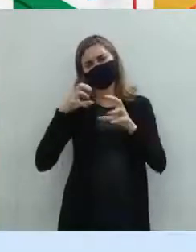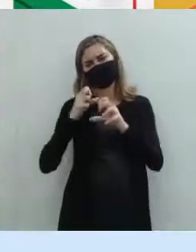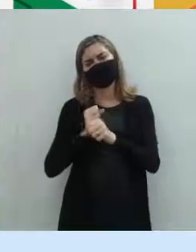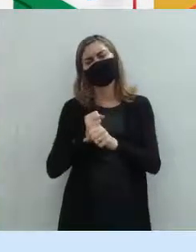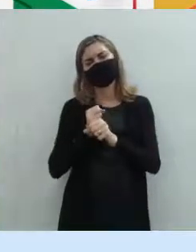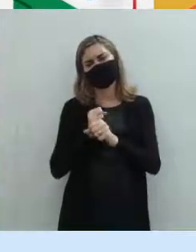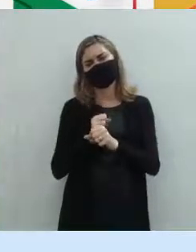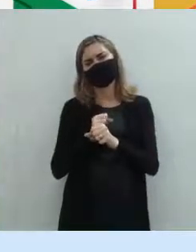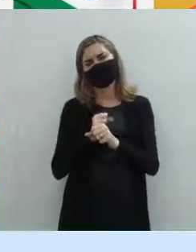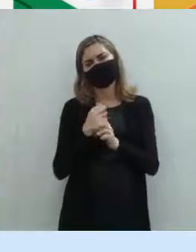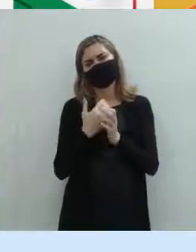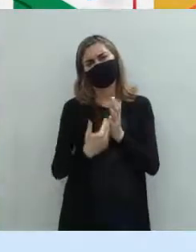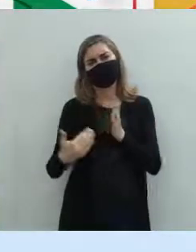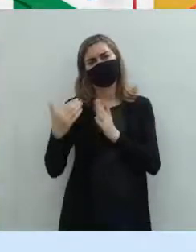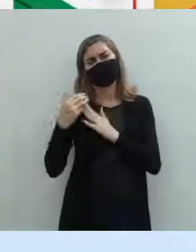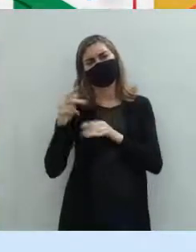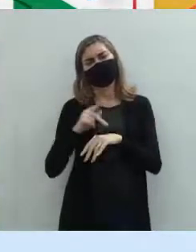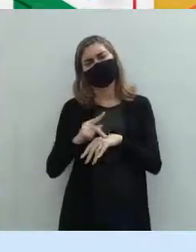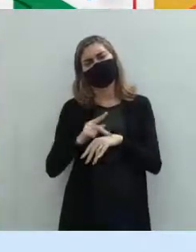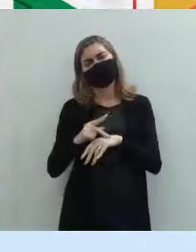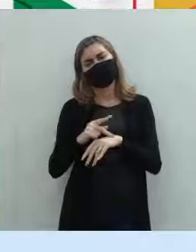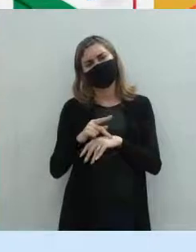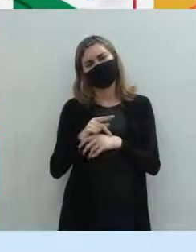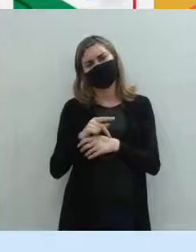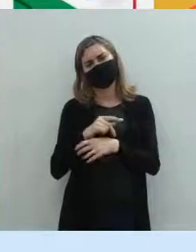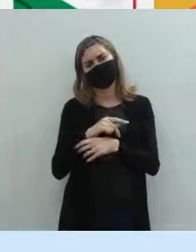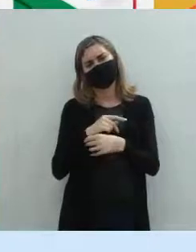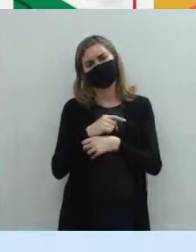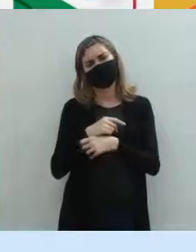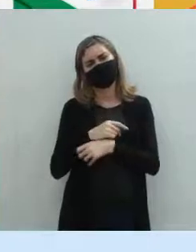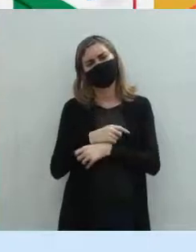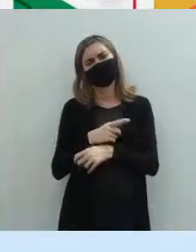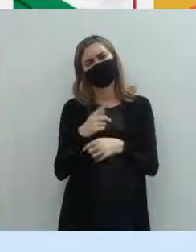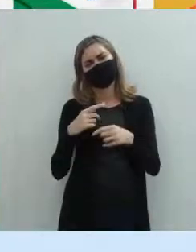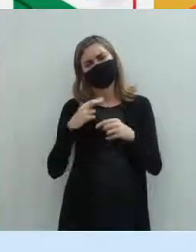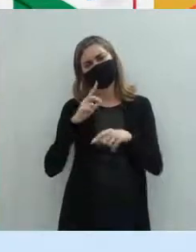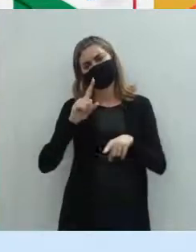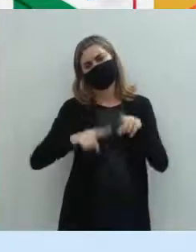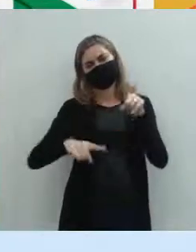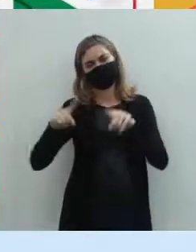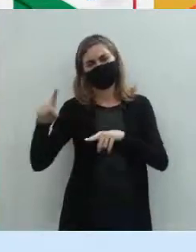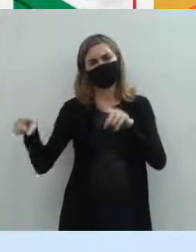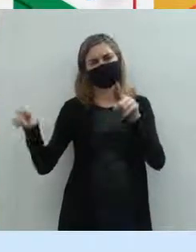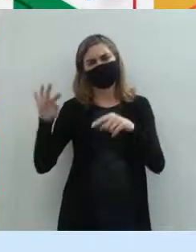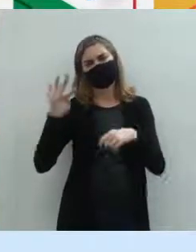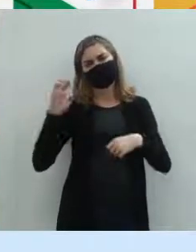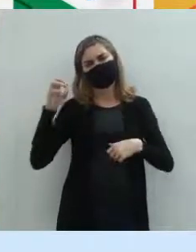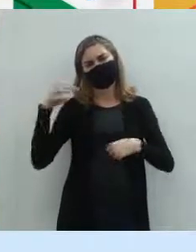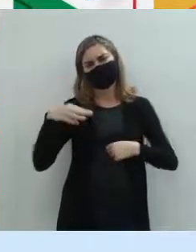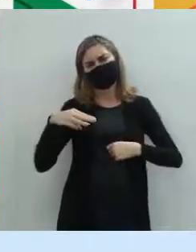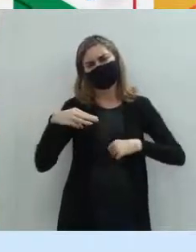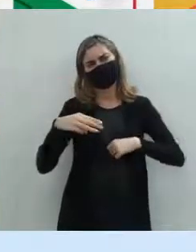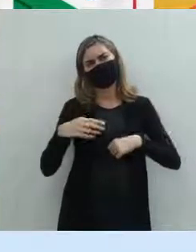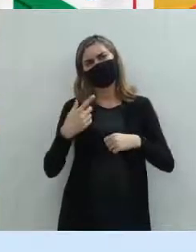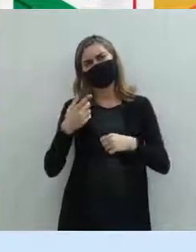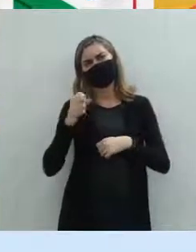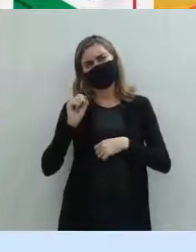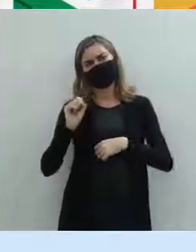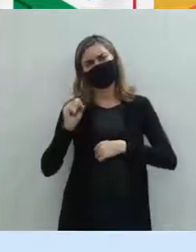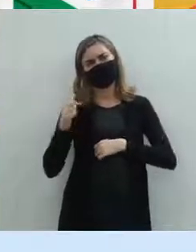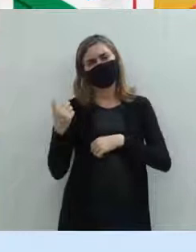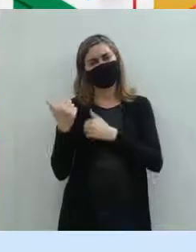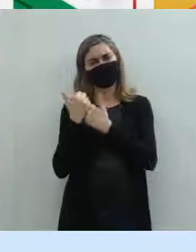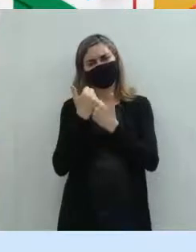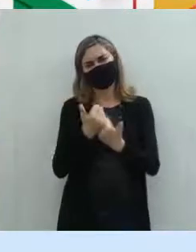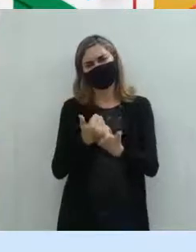vai adicionando o preto. Então, vocês veem variações de tonalidades que temos aí. A gente pode representar isso